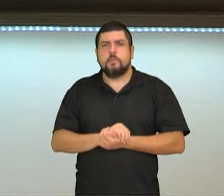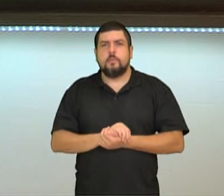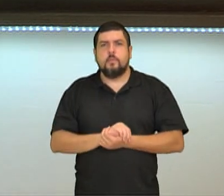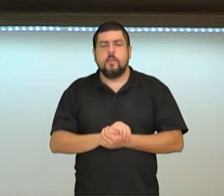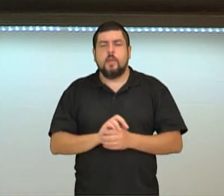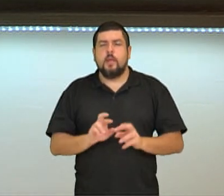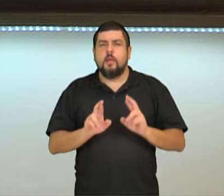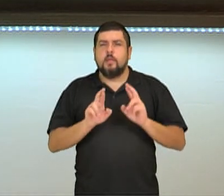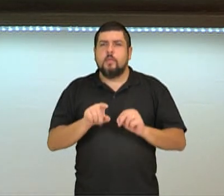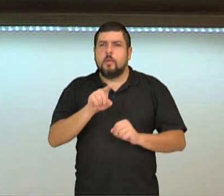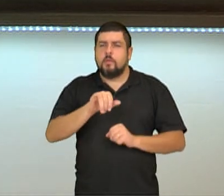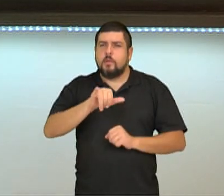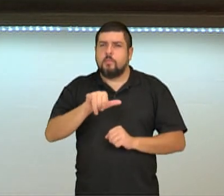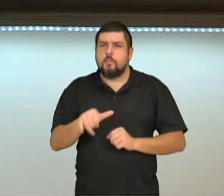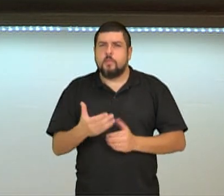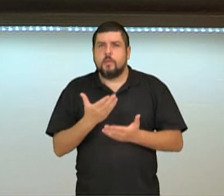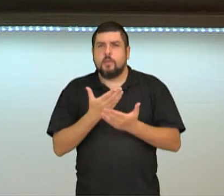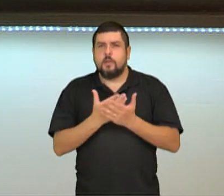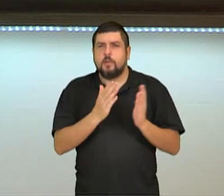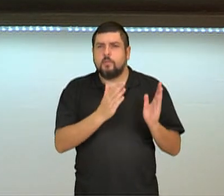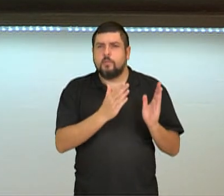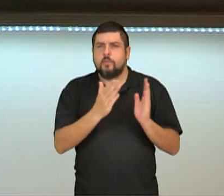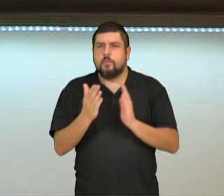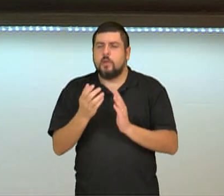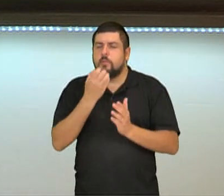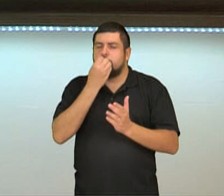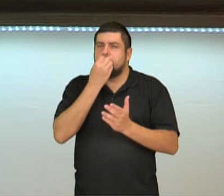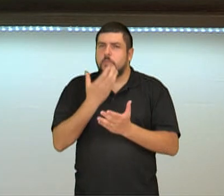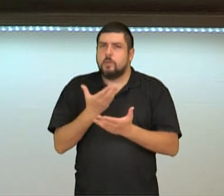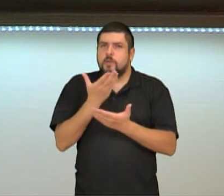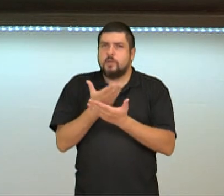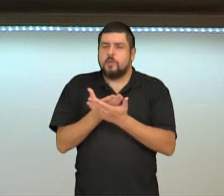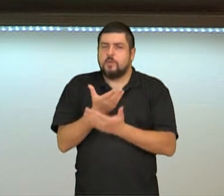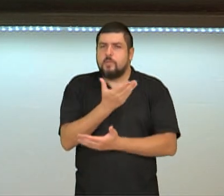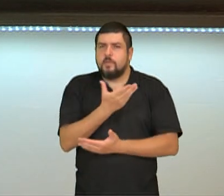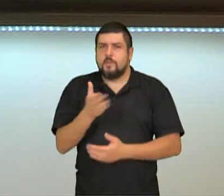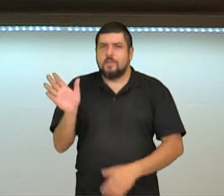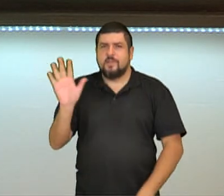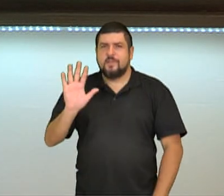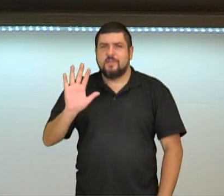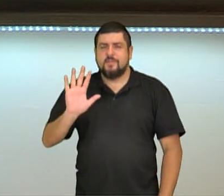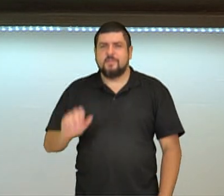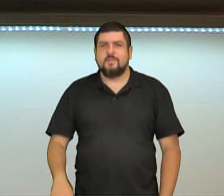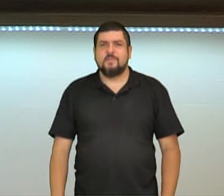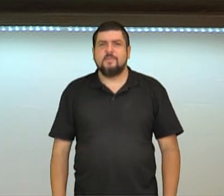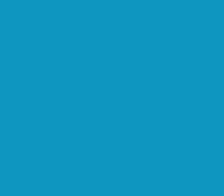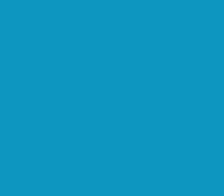tenha aproveitado bem essa aula, bons estudos para você e até mais!